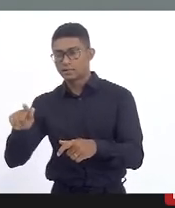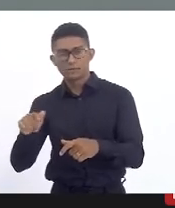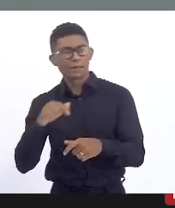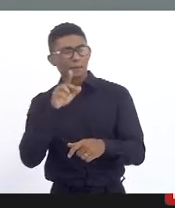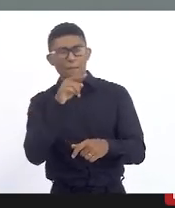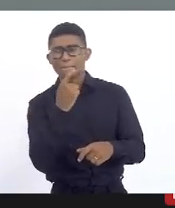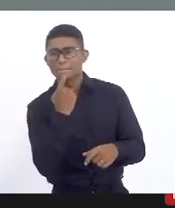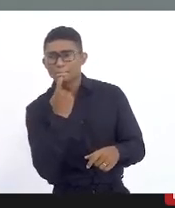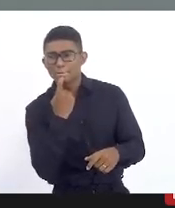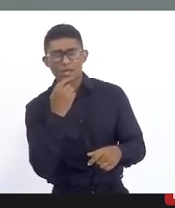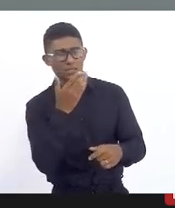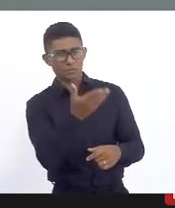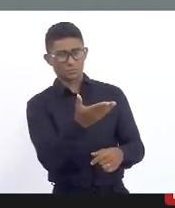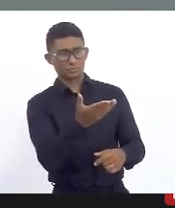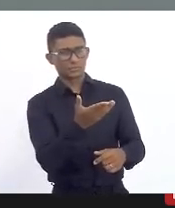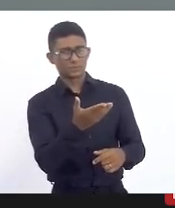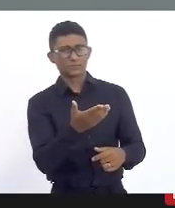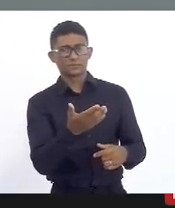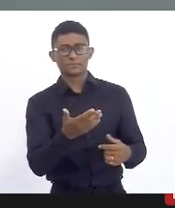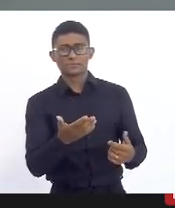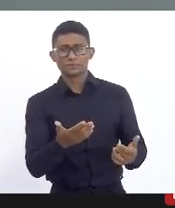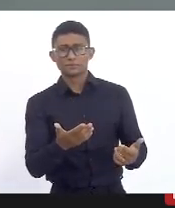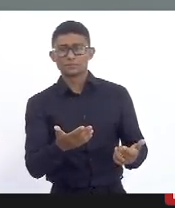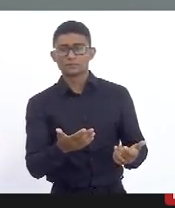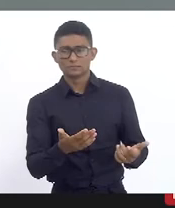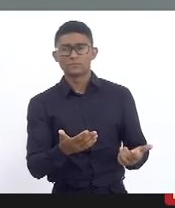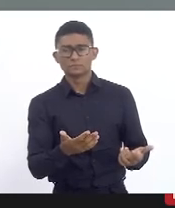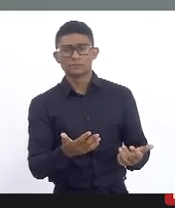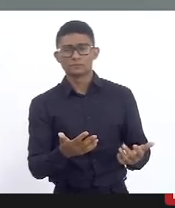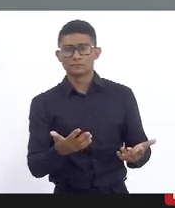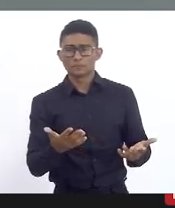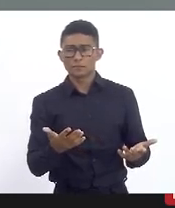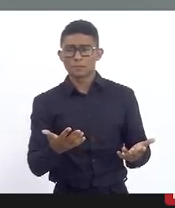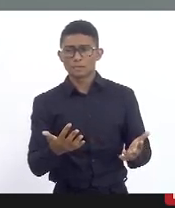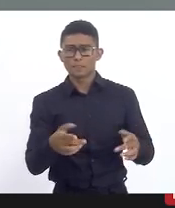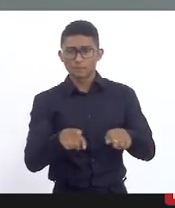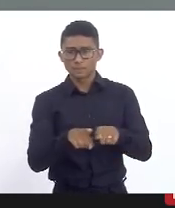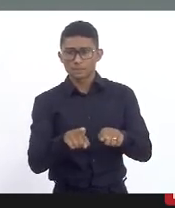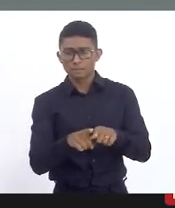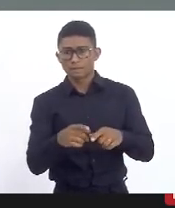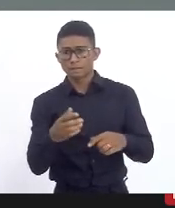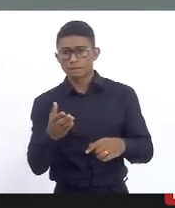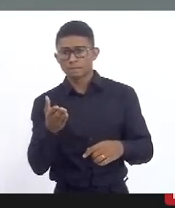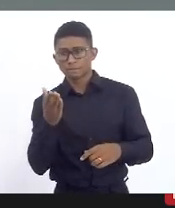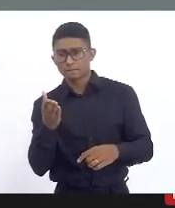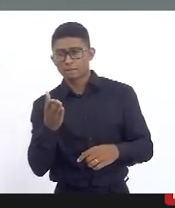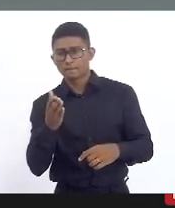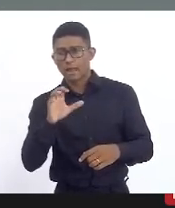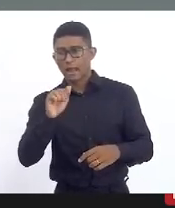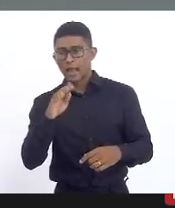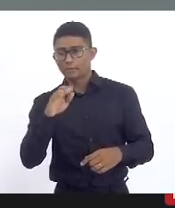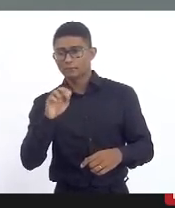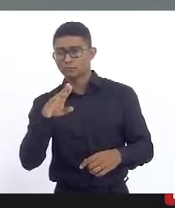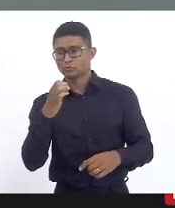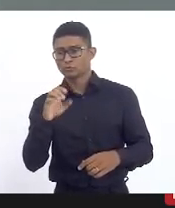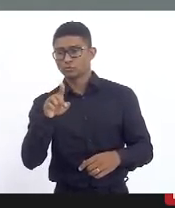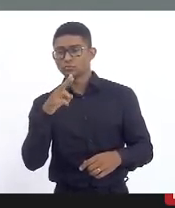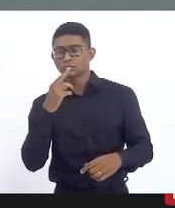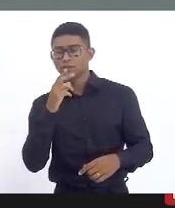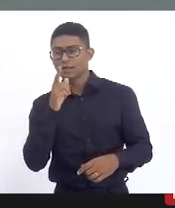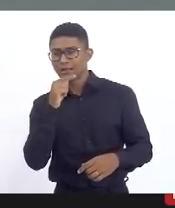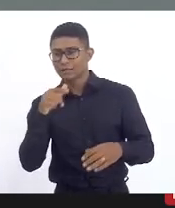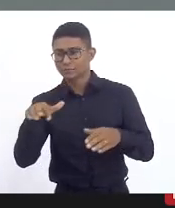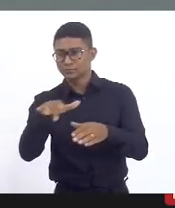caso do Rio Queimados com o Rio dos Poços, e no caso do Rio Ipiranga com o Rio Caguçu. Acontece